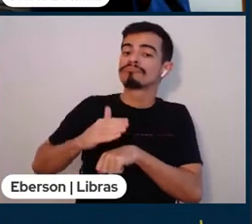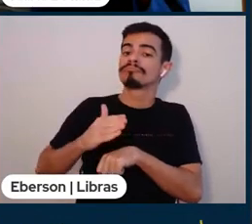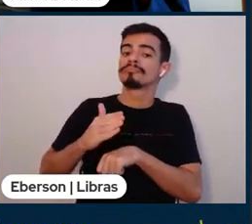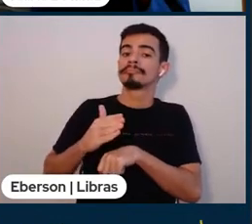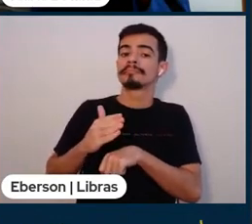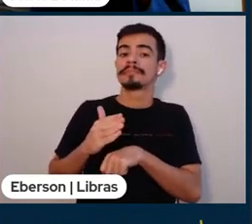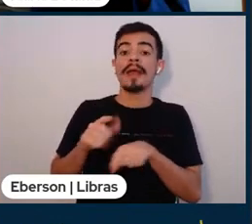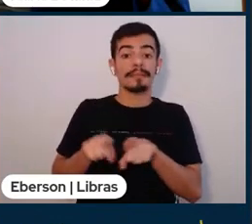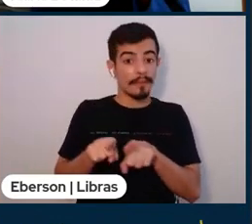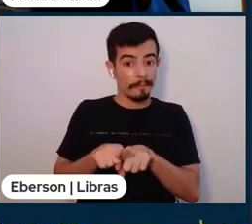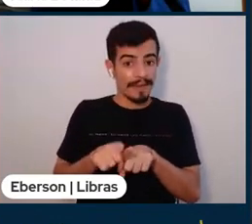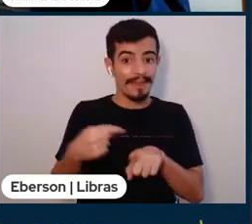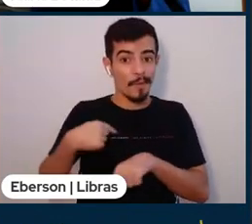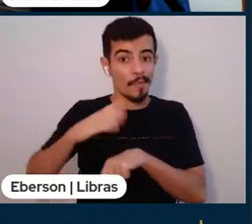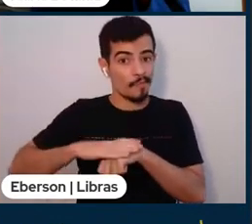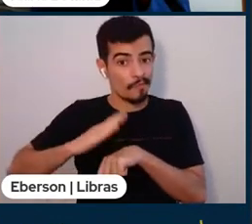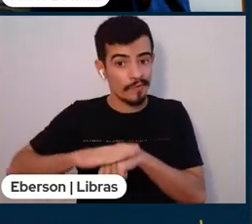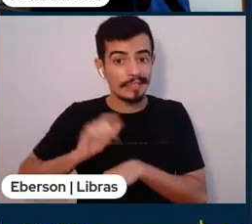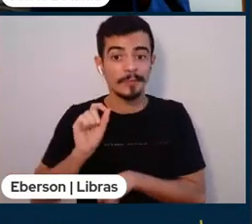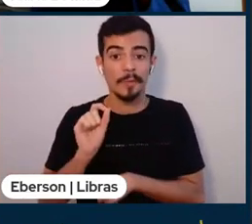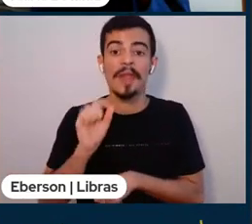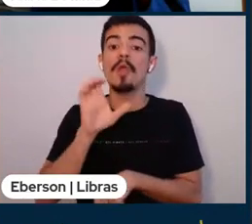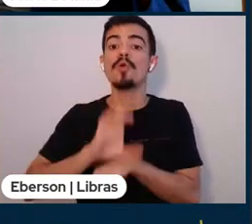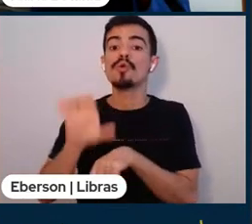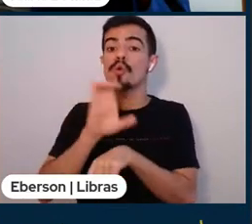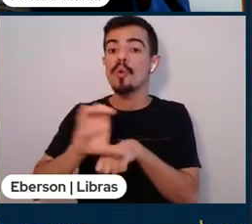foi legal, que foi o curso